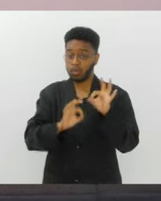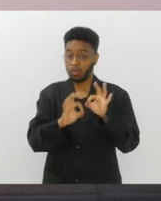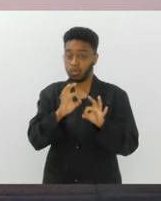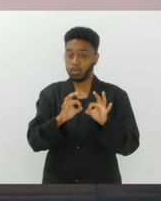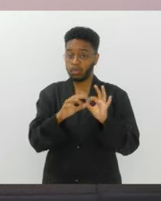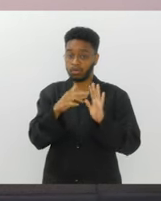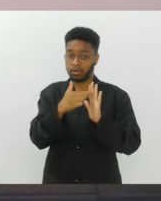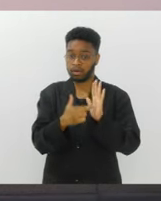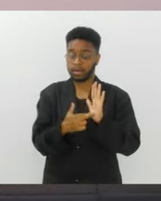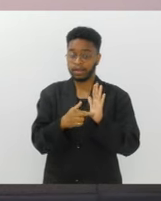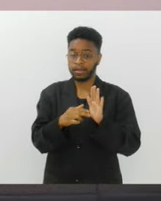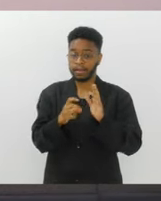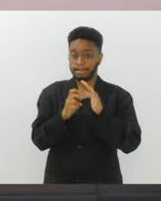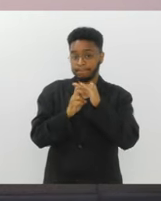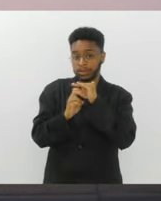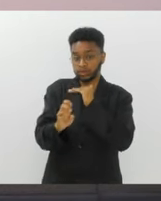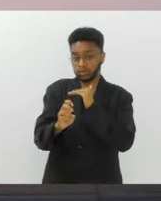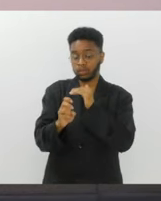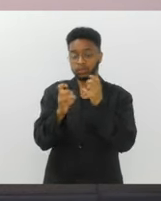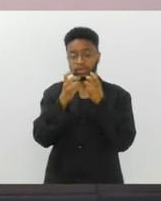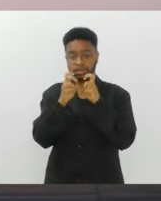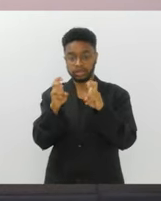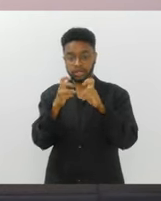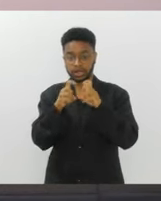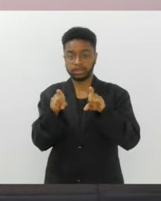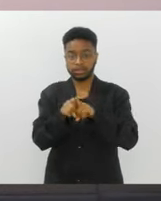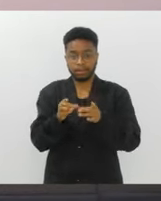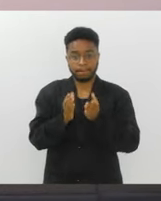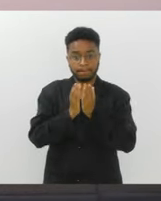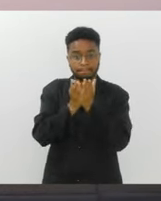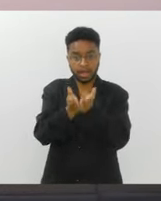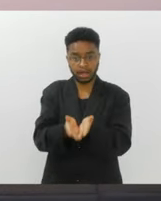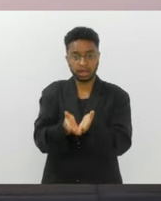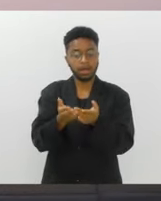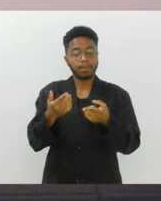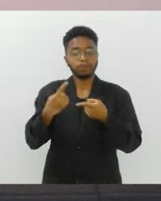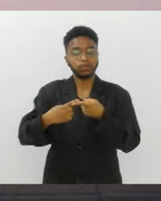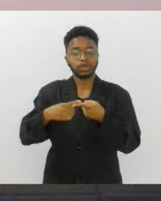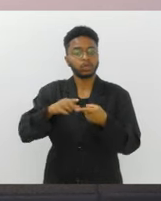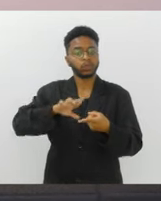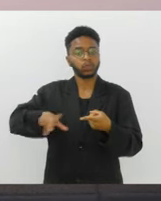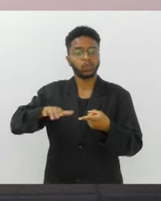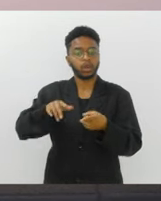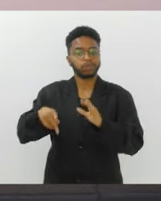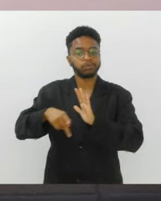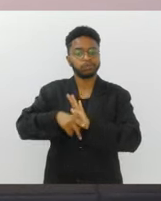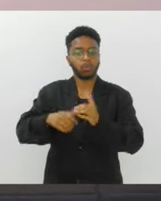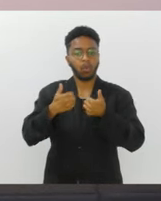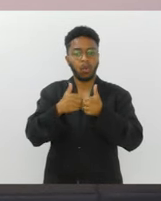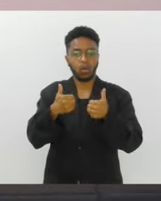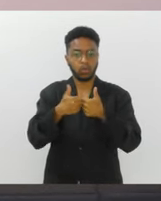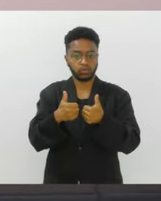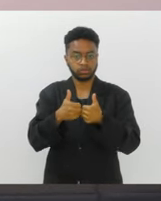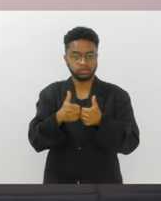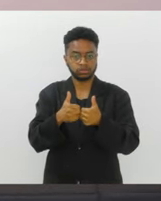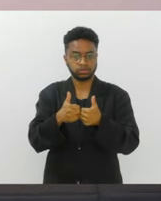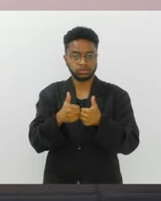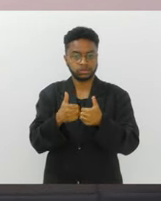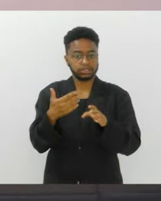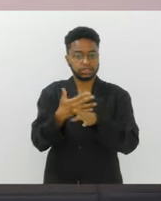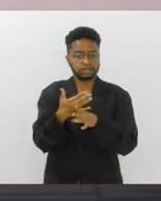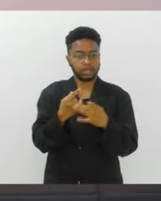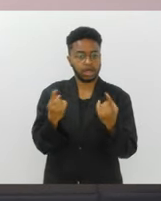do metrô, do trem e da barca, por que não é dos ônibus interestaduais,